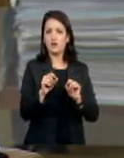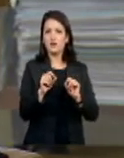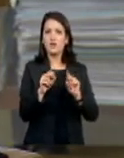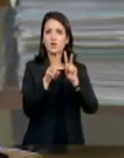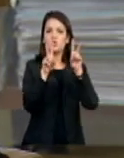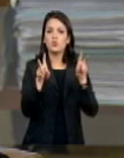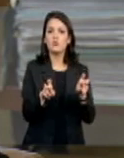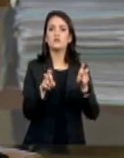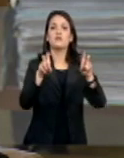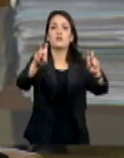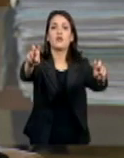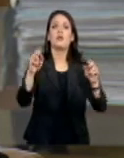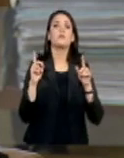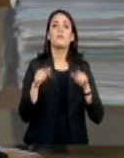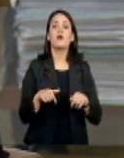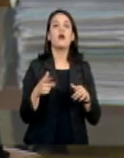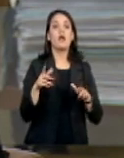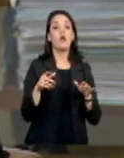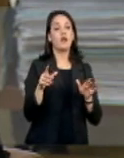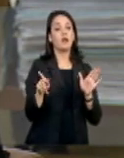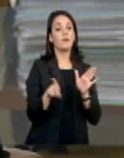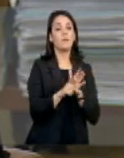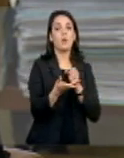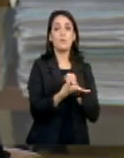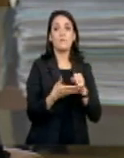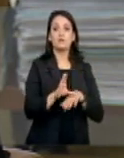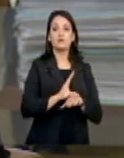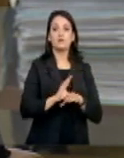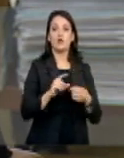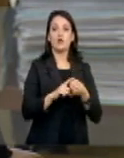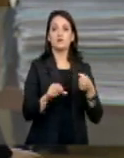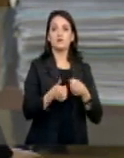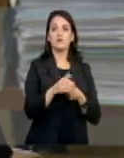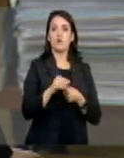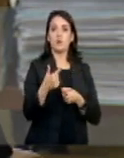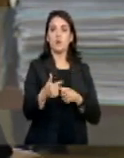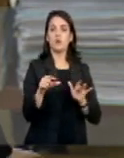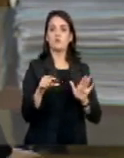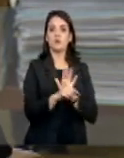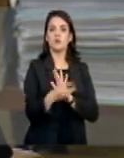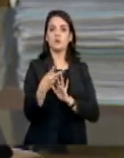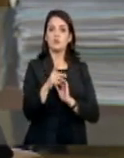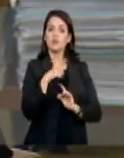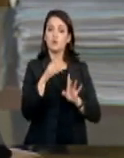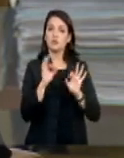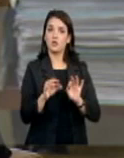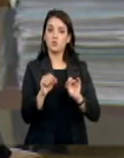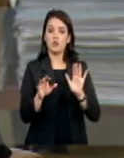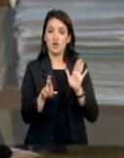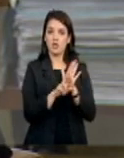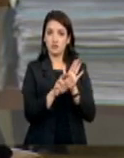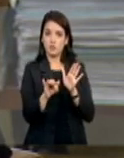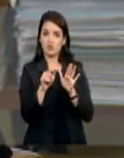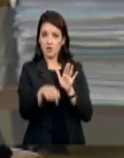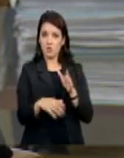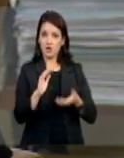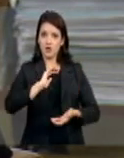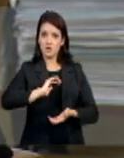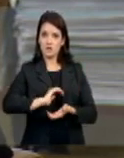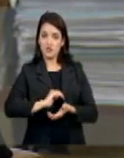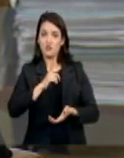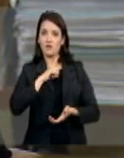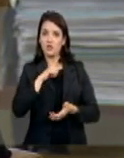emana da própria gostou da república artigo 102 parágrafo 3º sendo certo ainda que o regimento interno o supremo tribunal federal